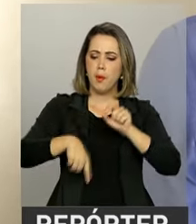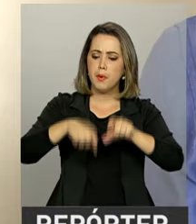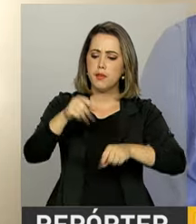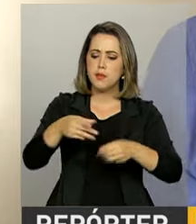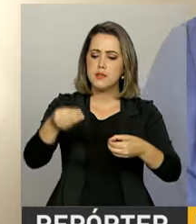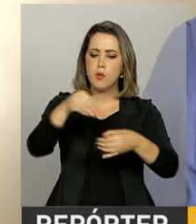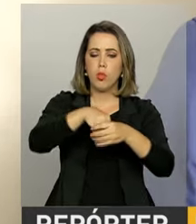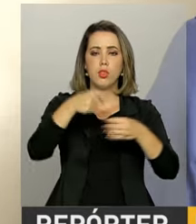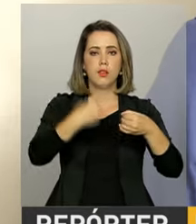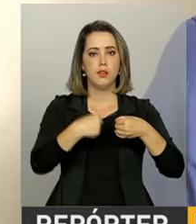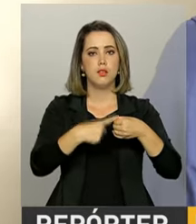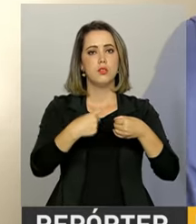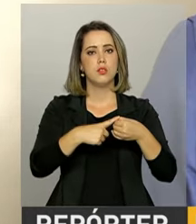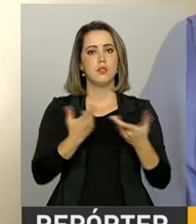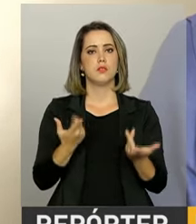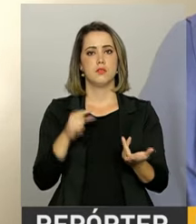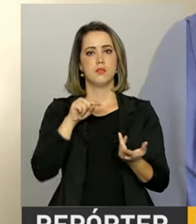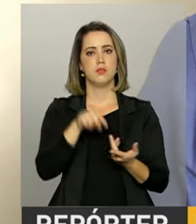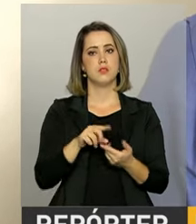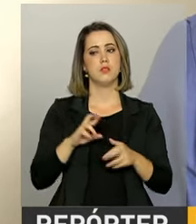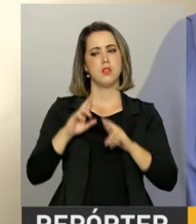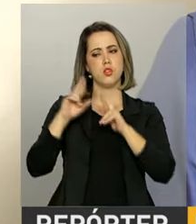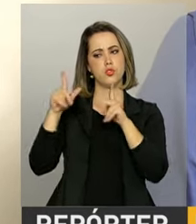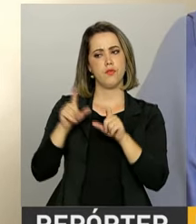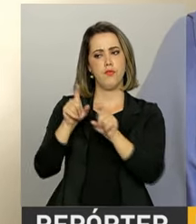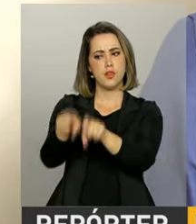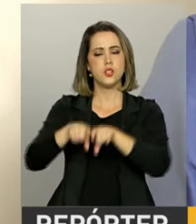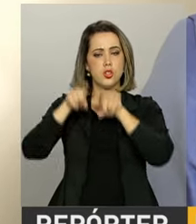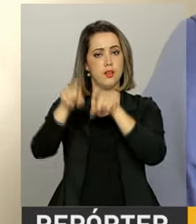até do nosso conceito de agricultura,